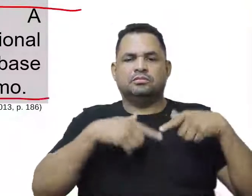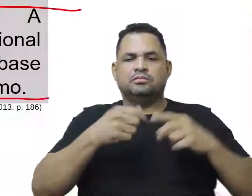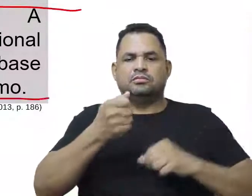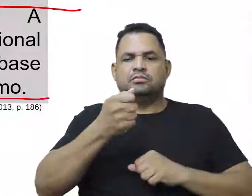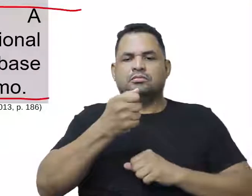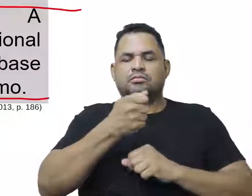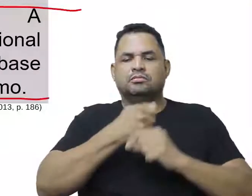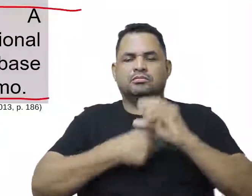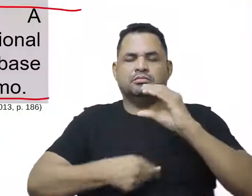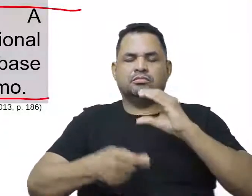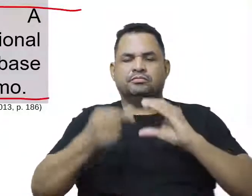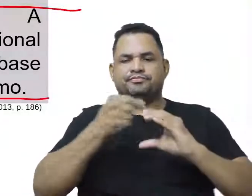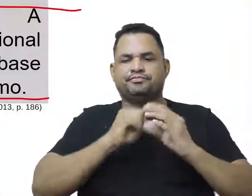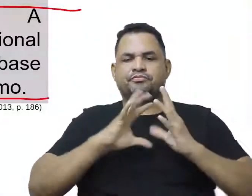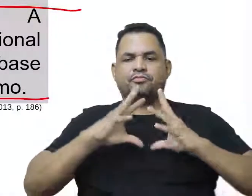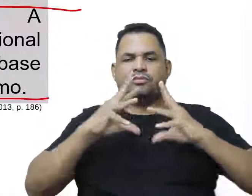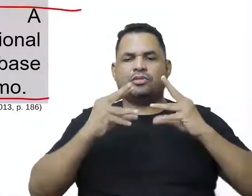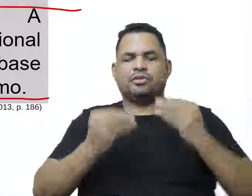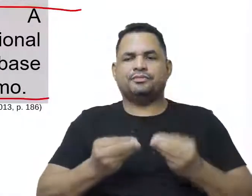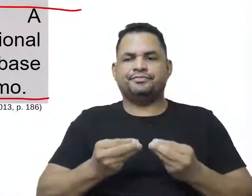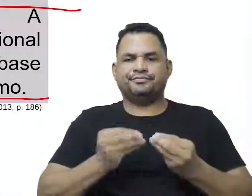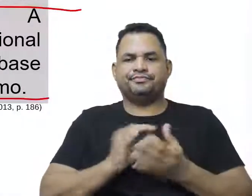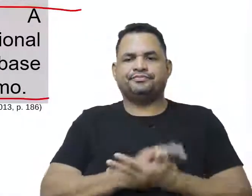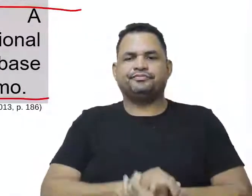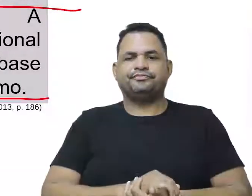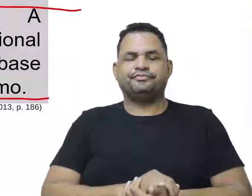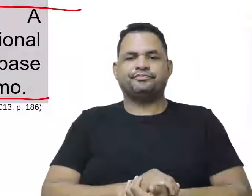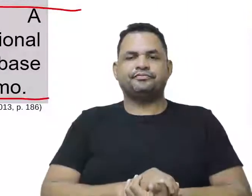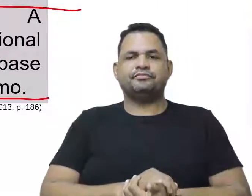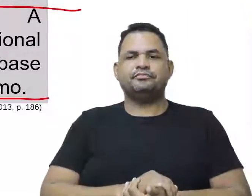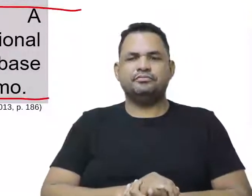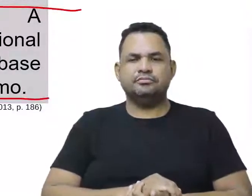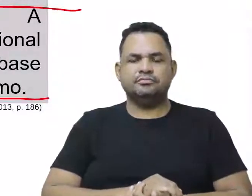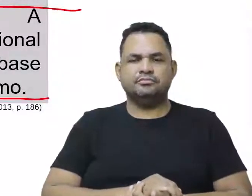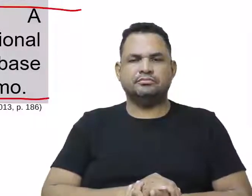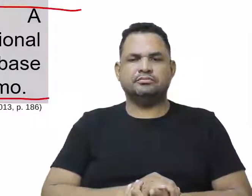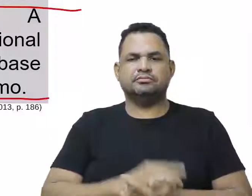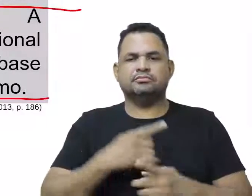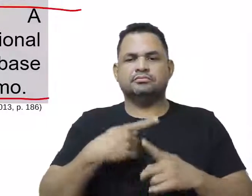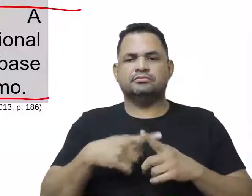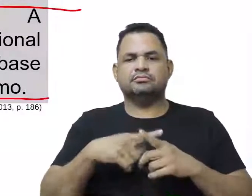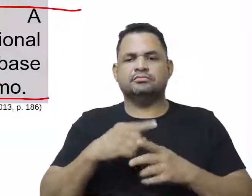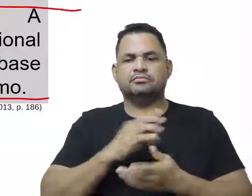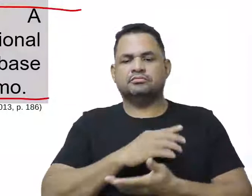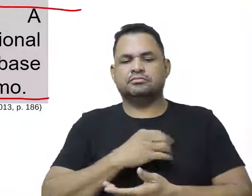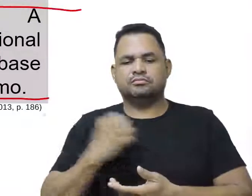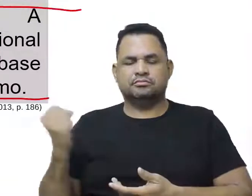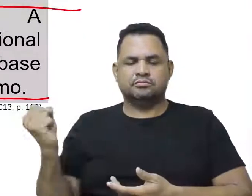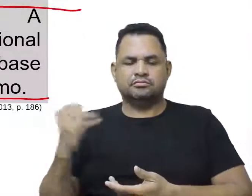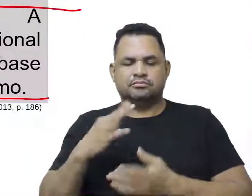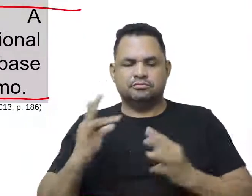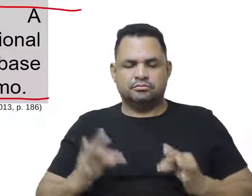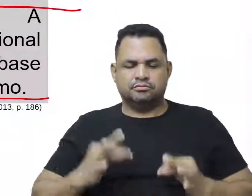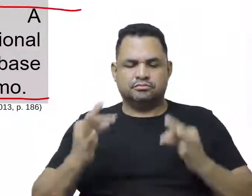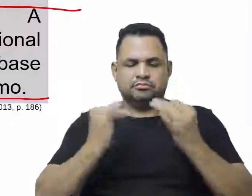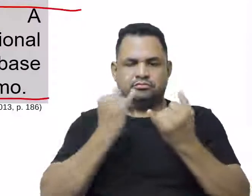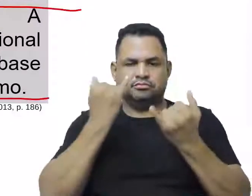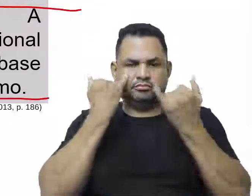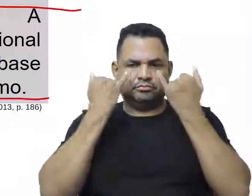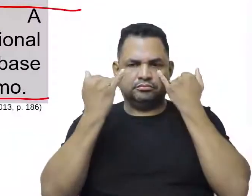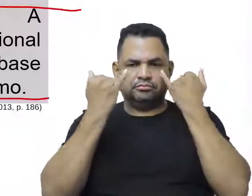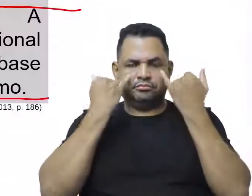capitalismo transformou totalmente a base produtiva do capitalismo porque essas novas tecnologias da